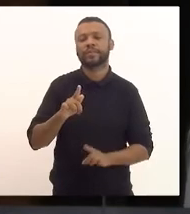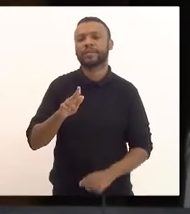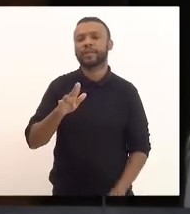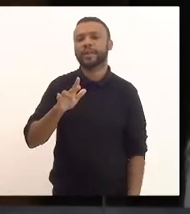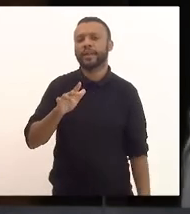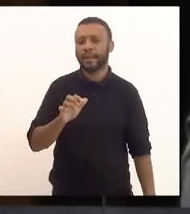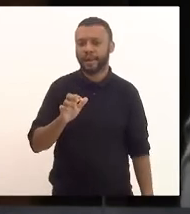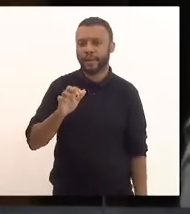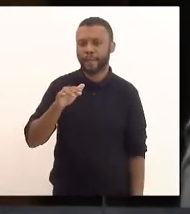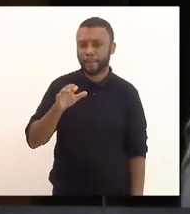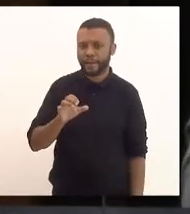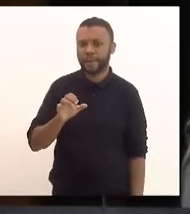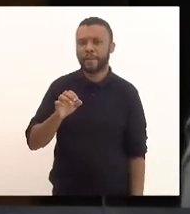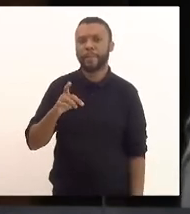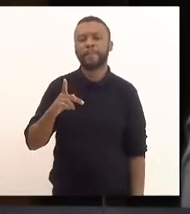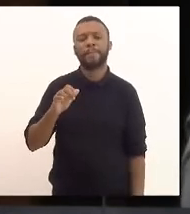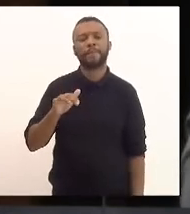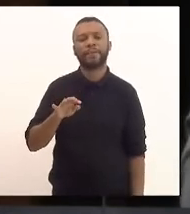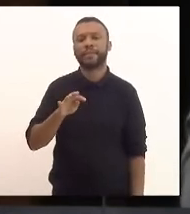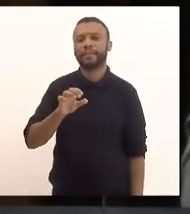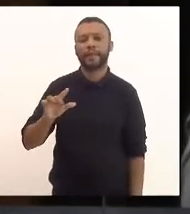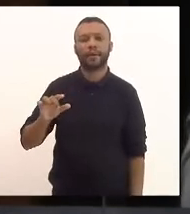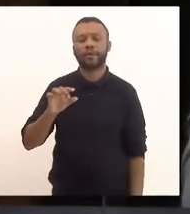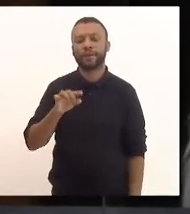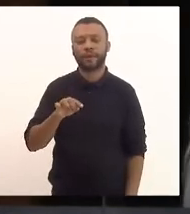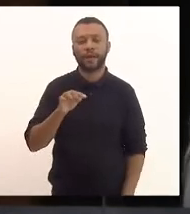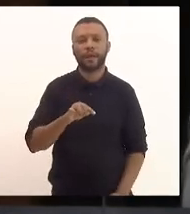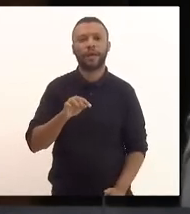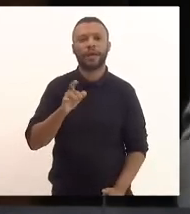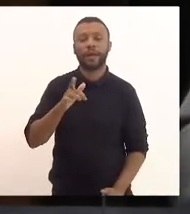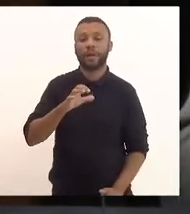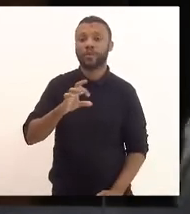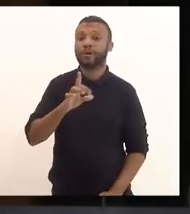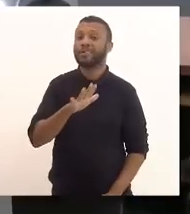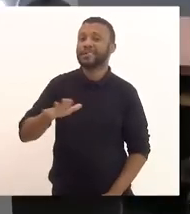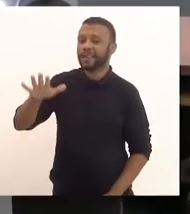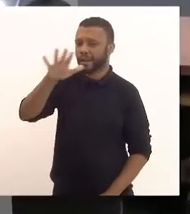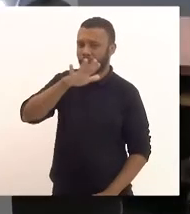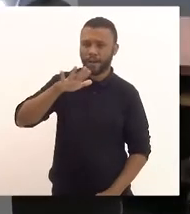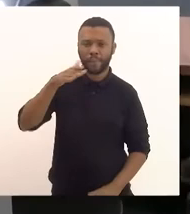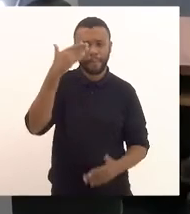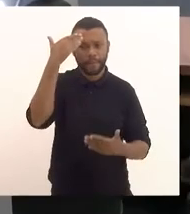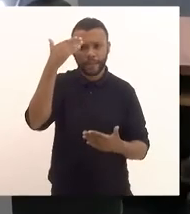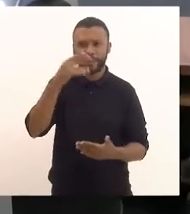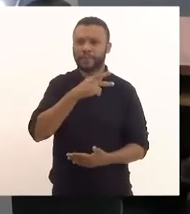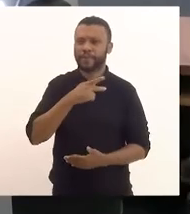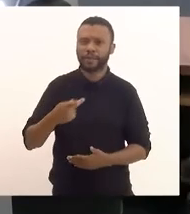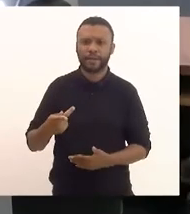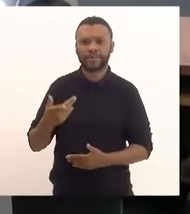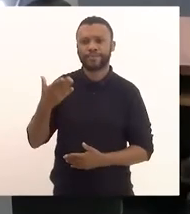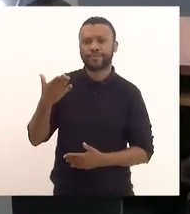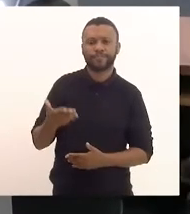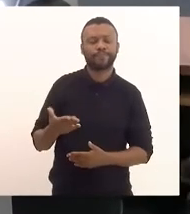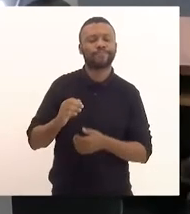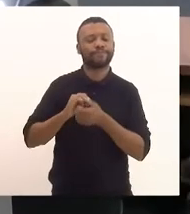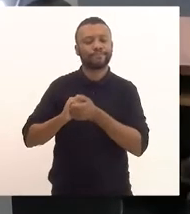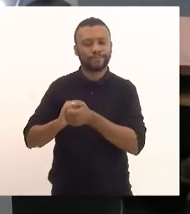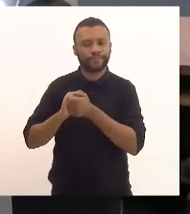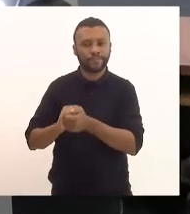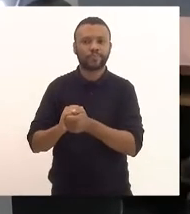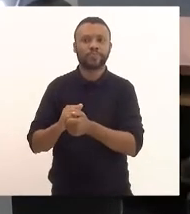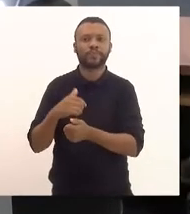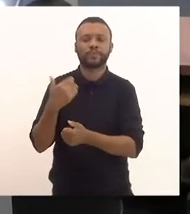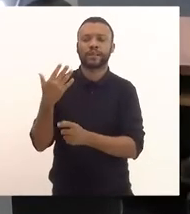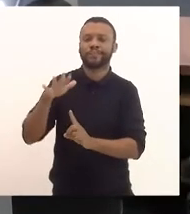ouvidor-geral E aí e obrigado Presidente André Ceciliano a quem Saúdo e